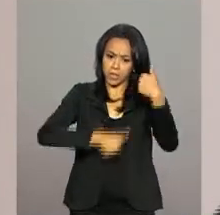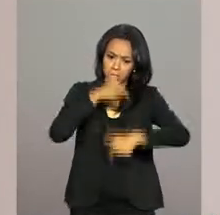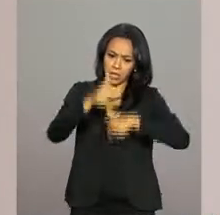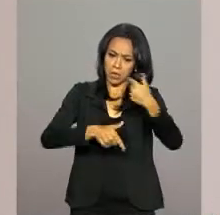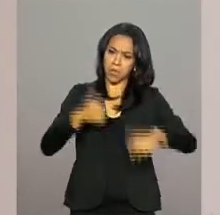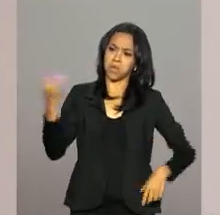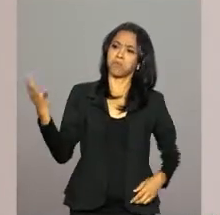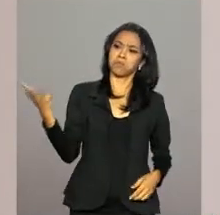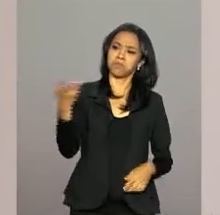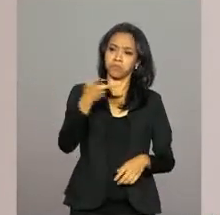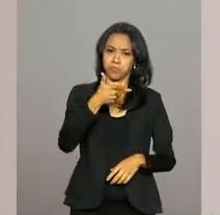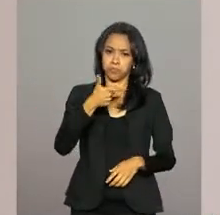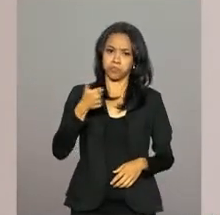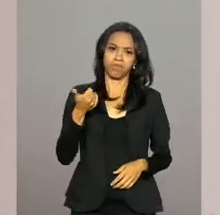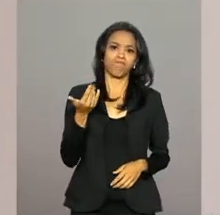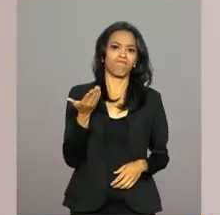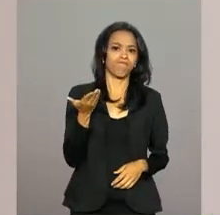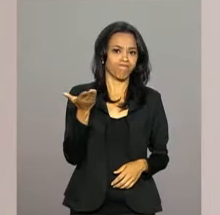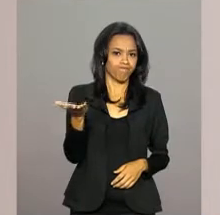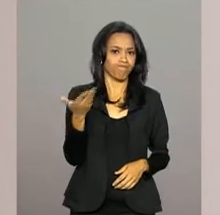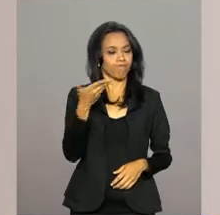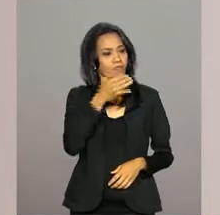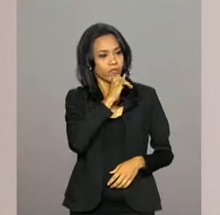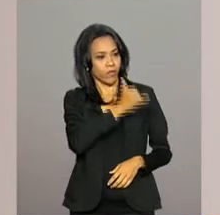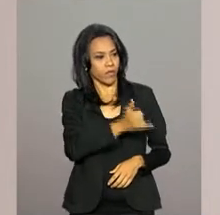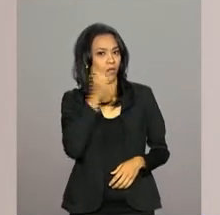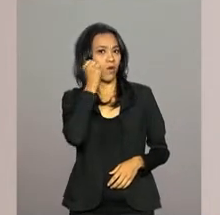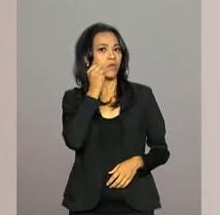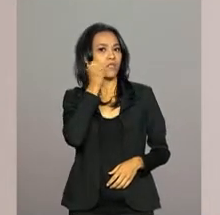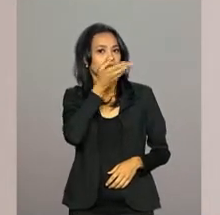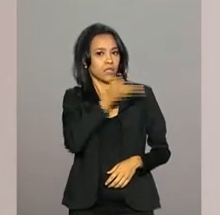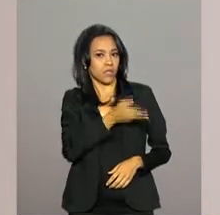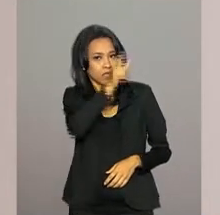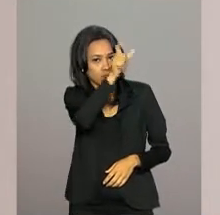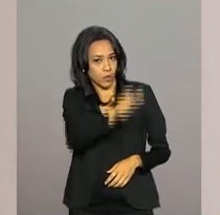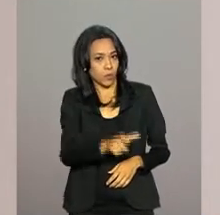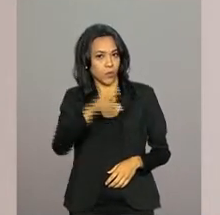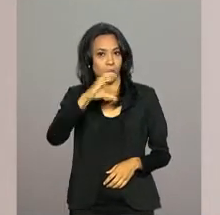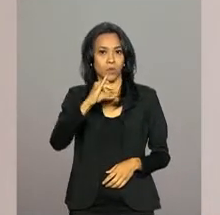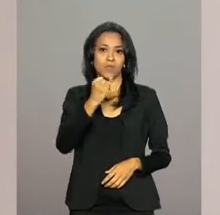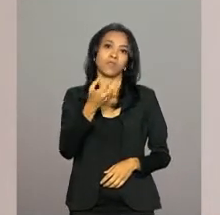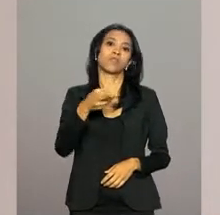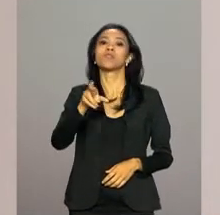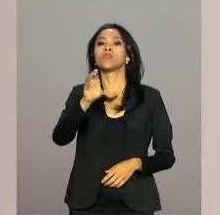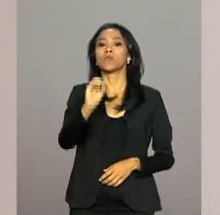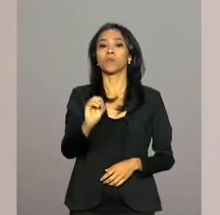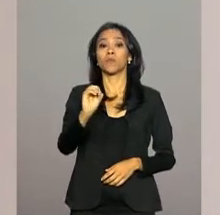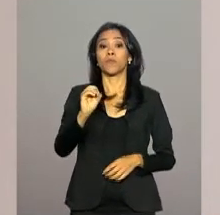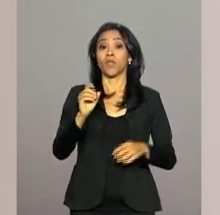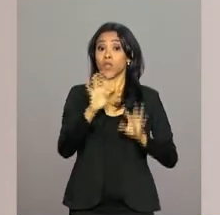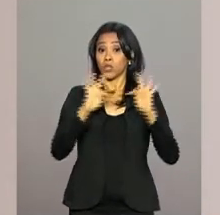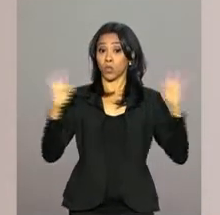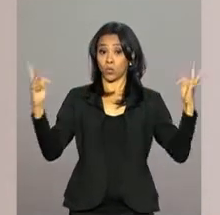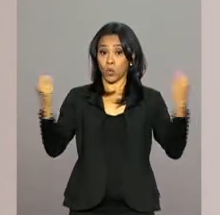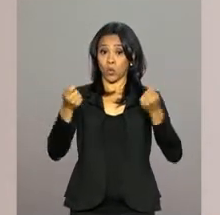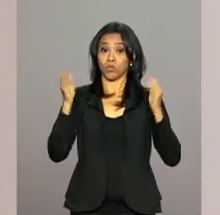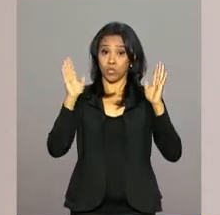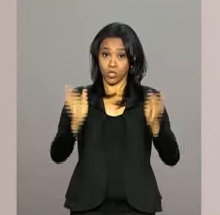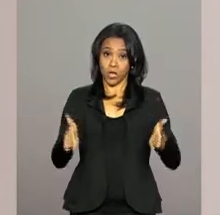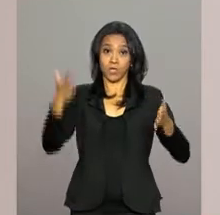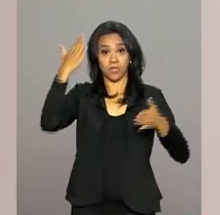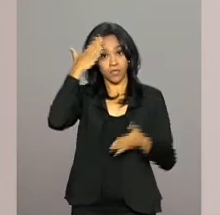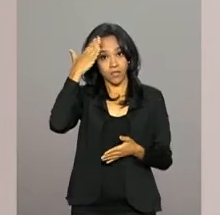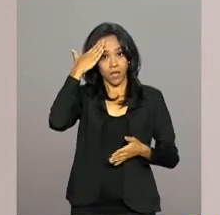o senador ciro nogueira pelo nosso governo heráclito todos sabiam é que todos sabem